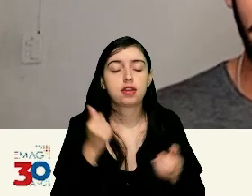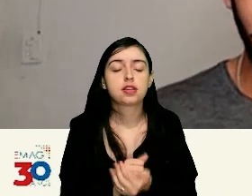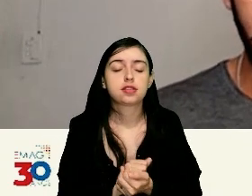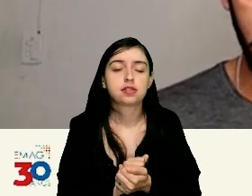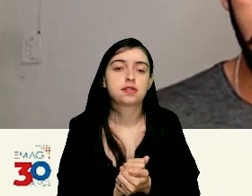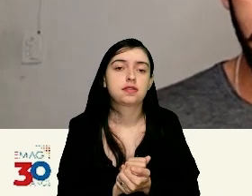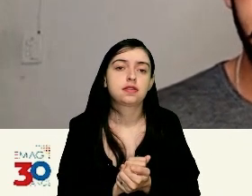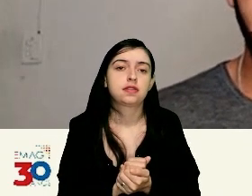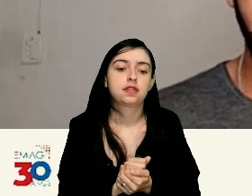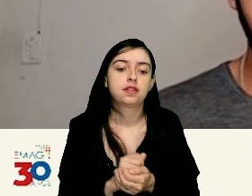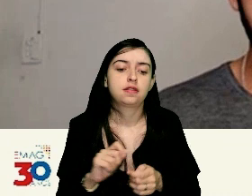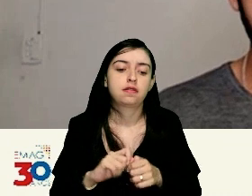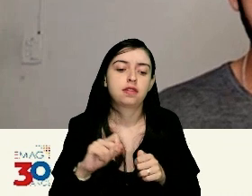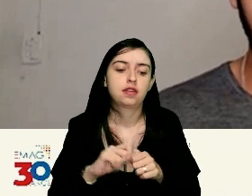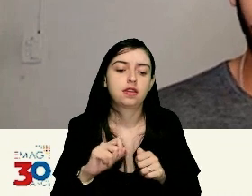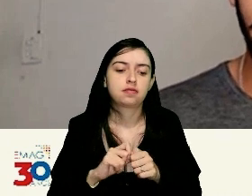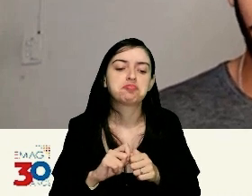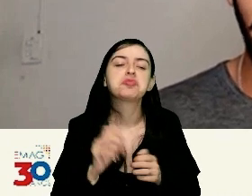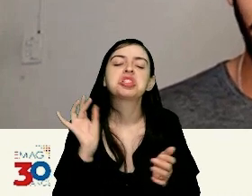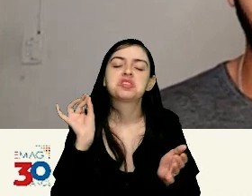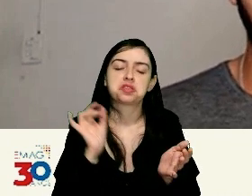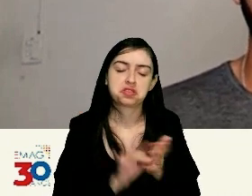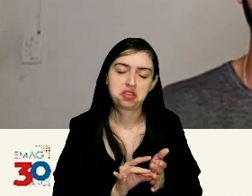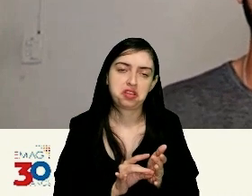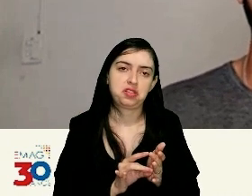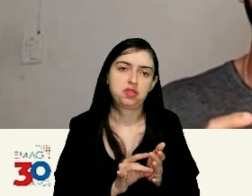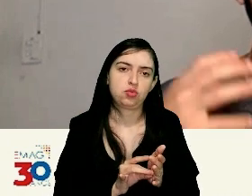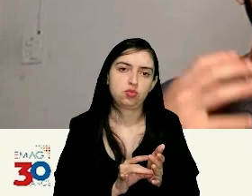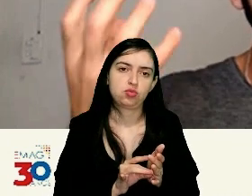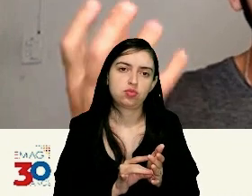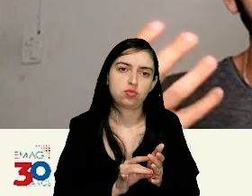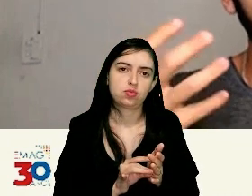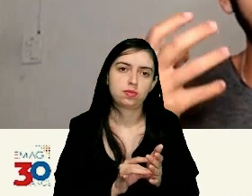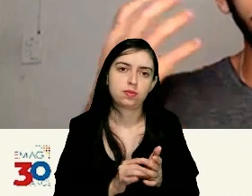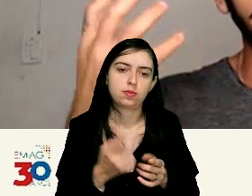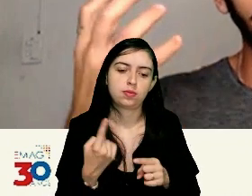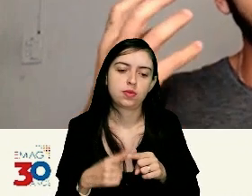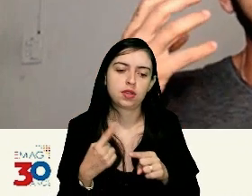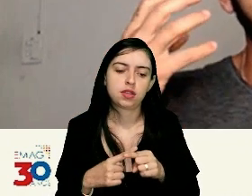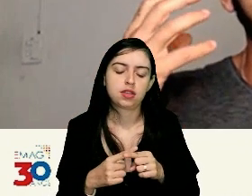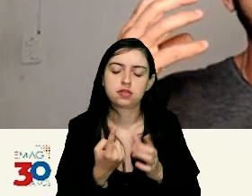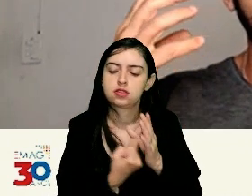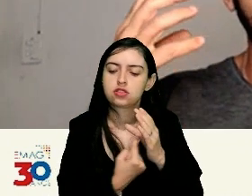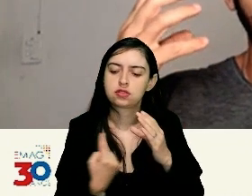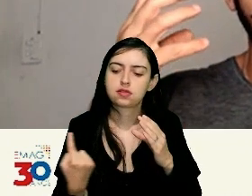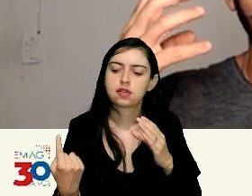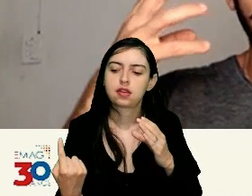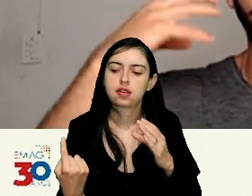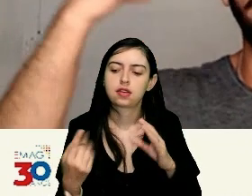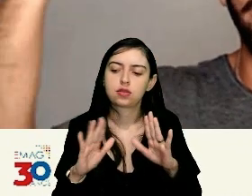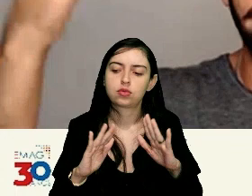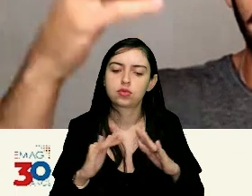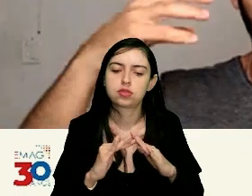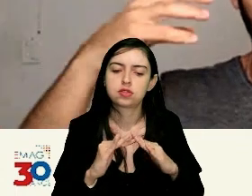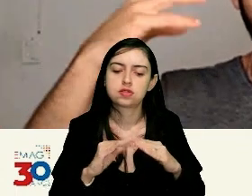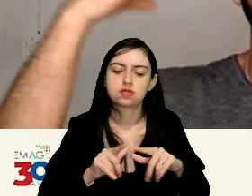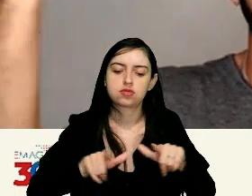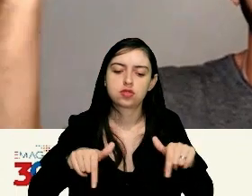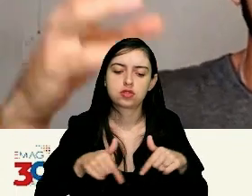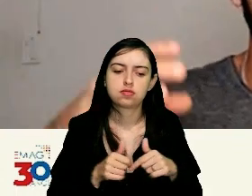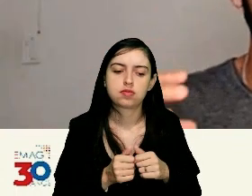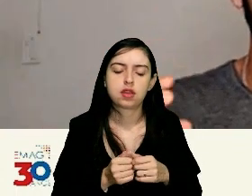é legítima, justamente porque quando a gente sai desse campo, né, da projeção,